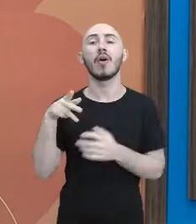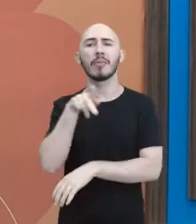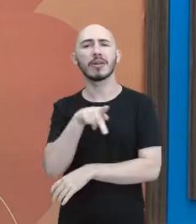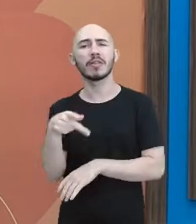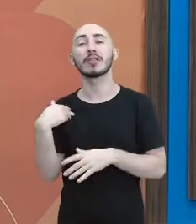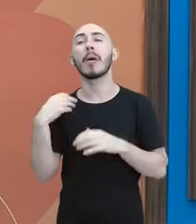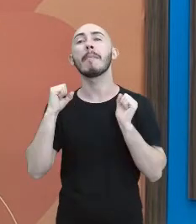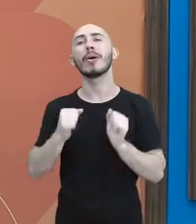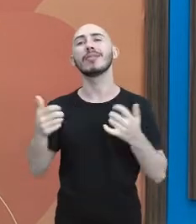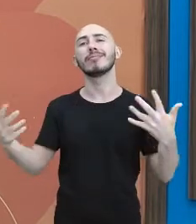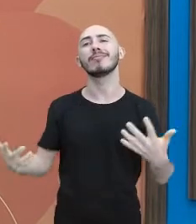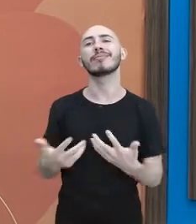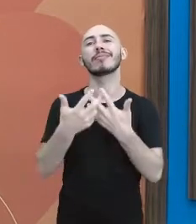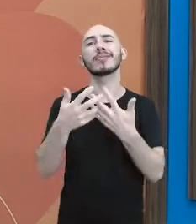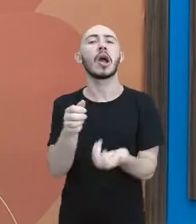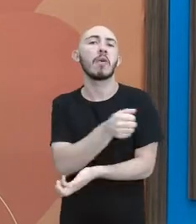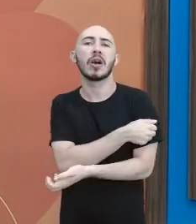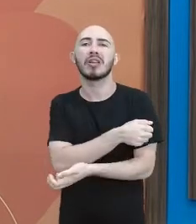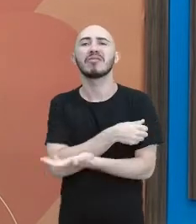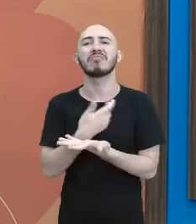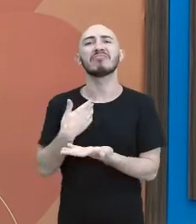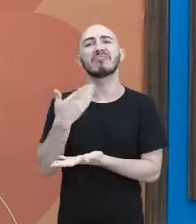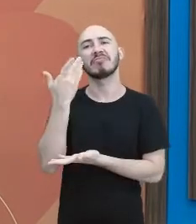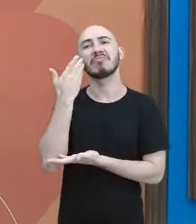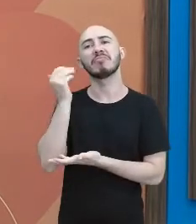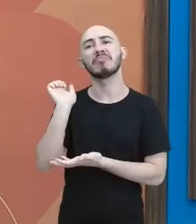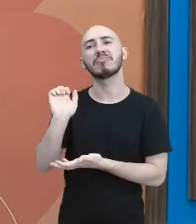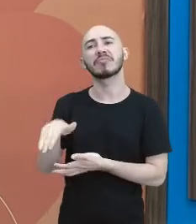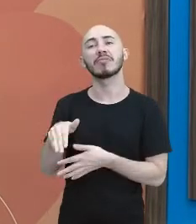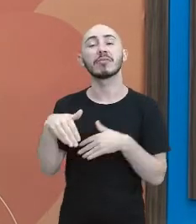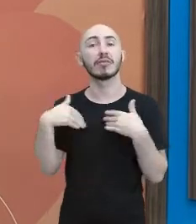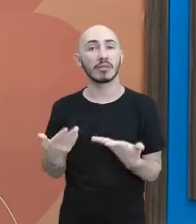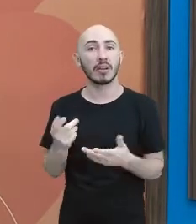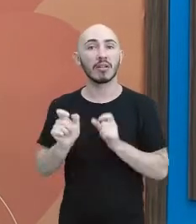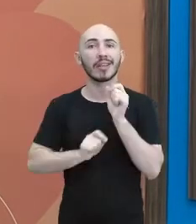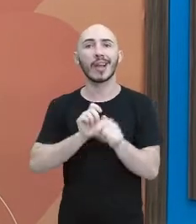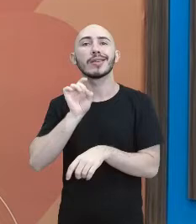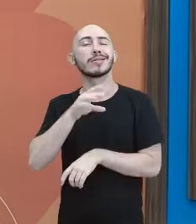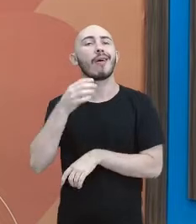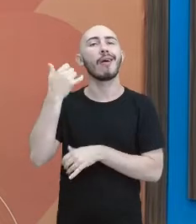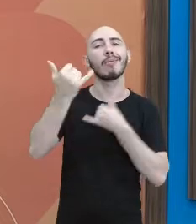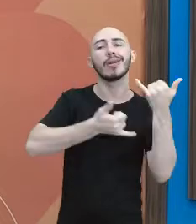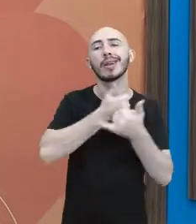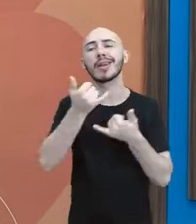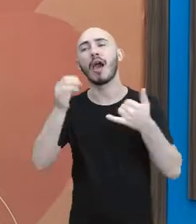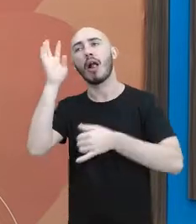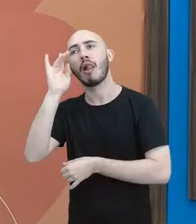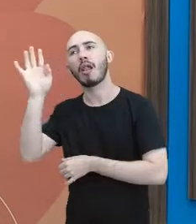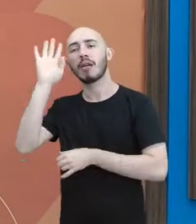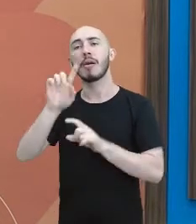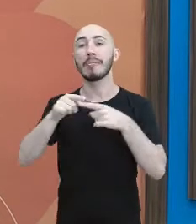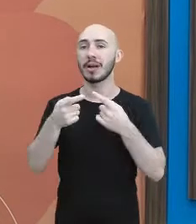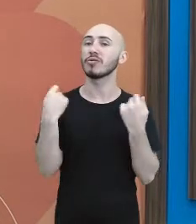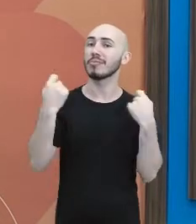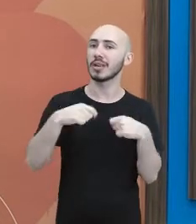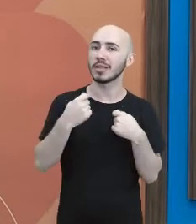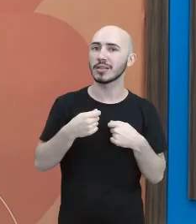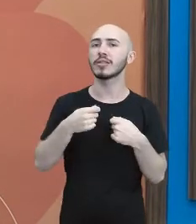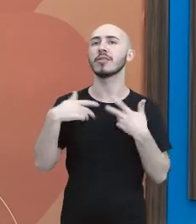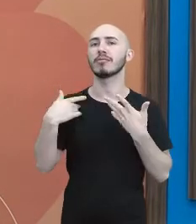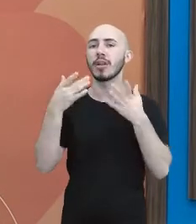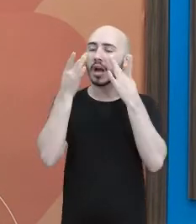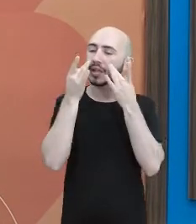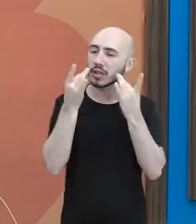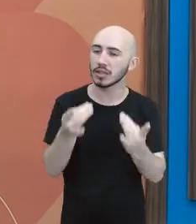podem confundir com um estudante que não quer nada. Então, esse estudante não quer, ele só quer, pensa em brincar. E precisa desse olhar apurado